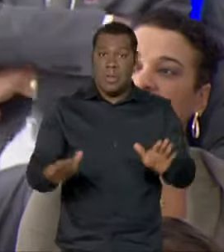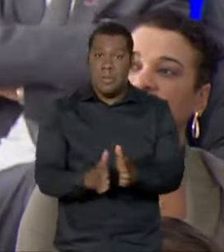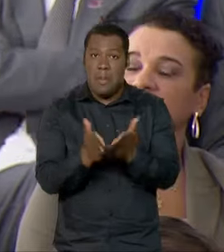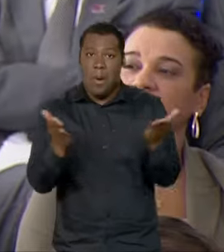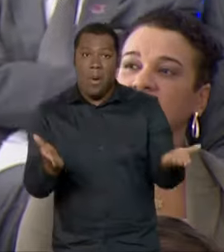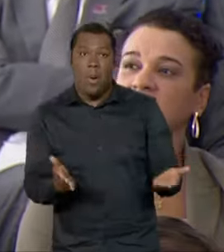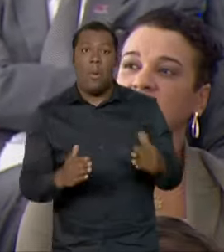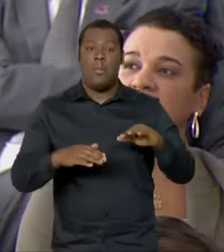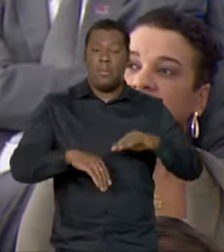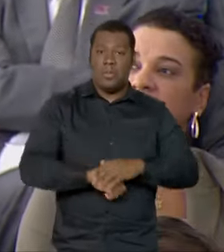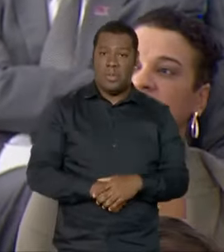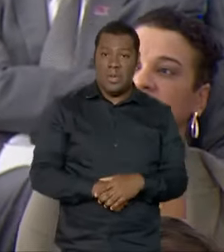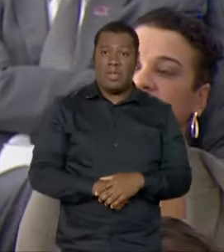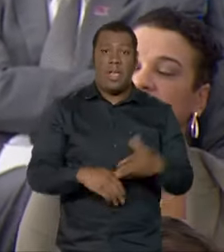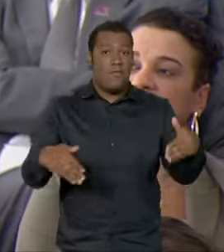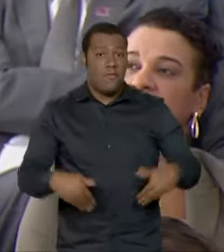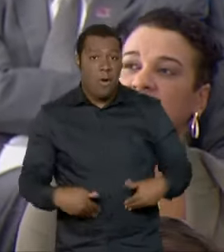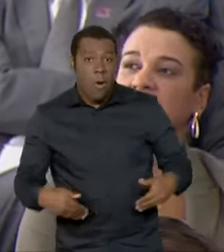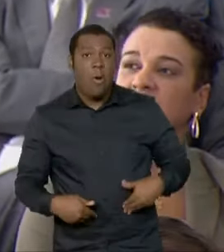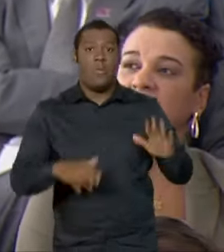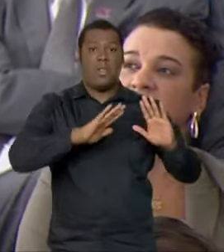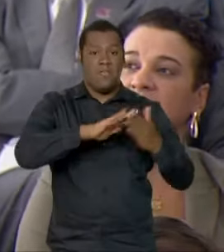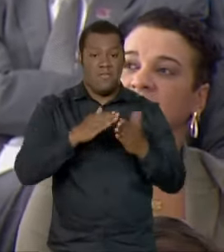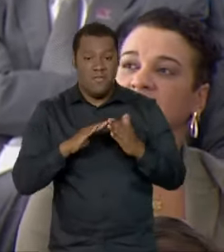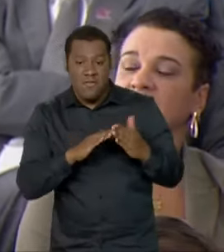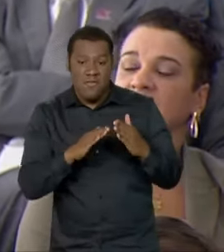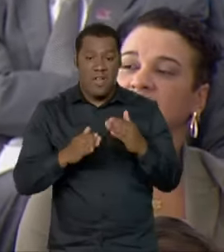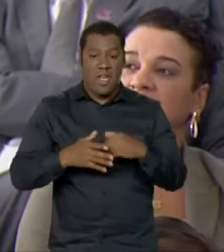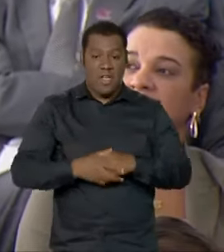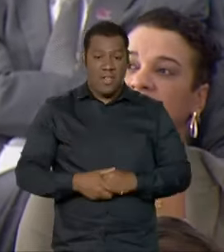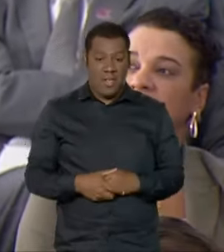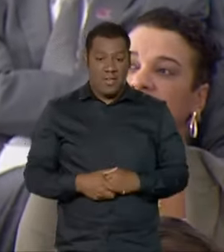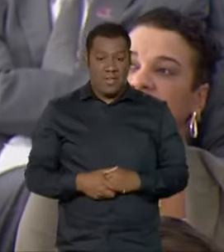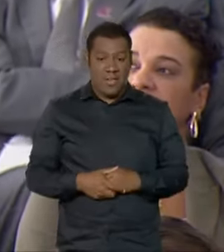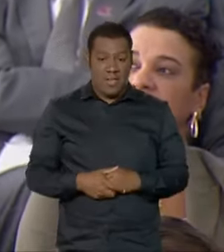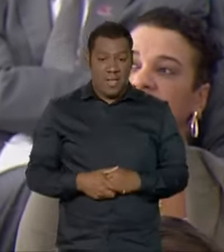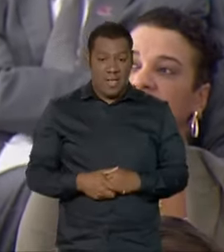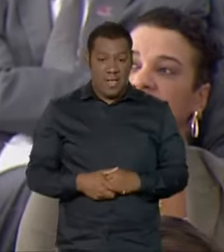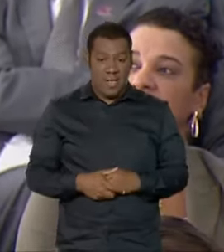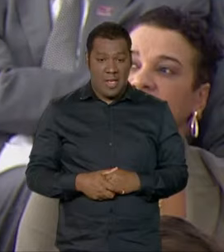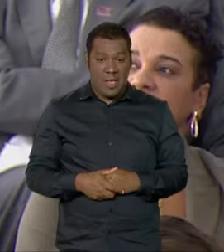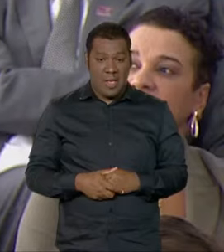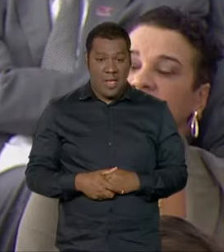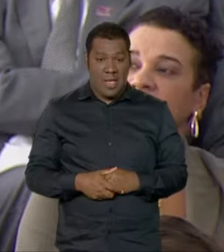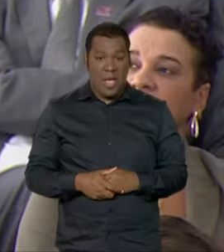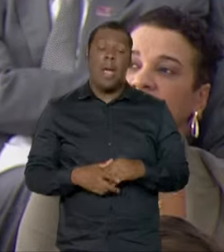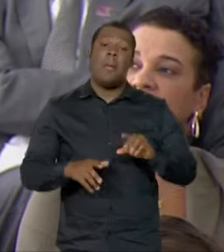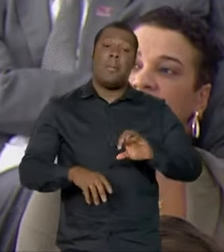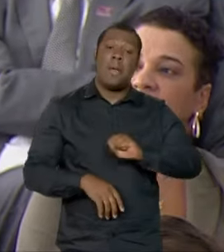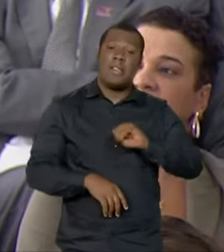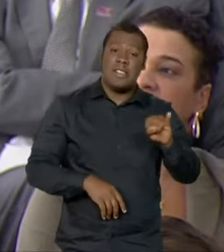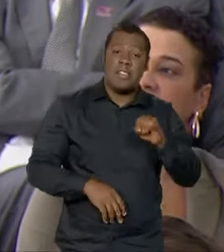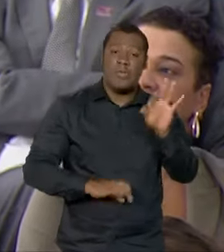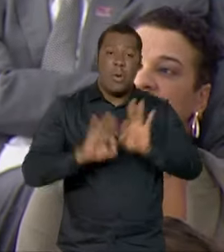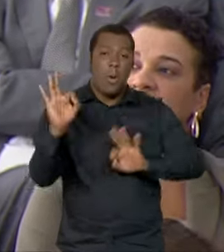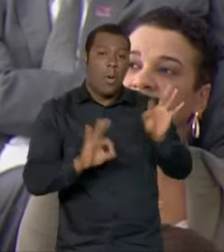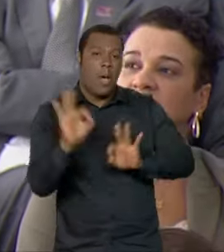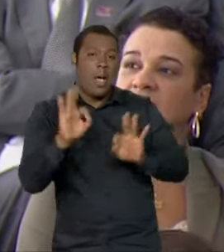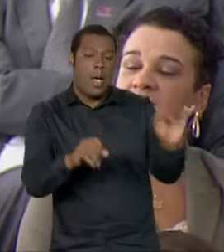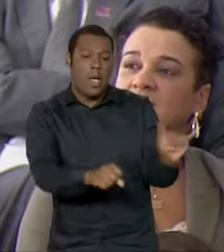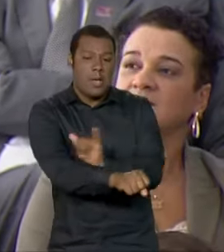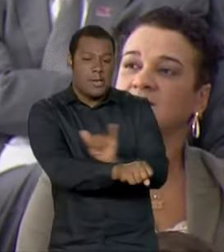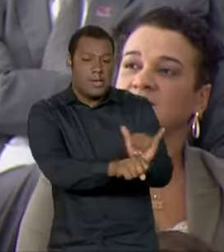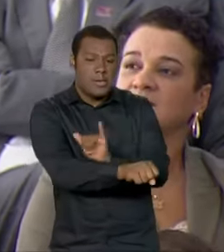significa favela, significa que a maioria não tem nada. Mas se você estabelecer um critério em